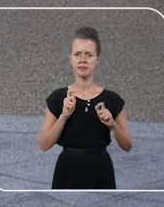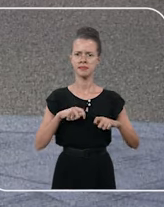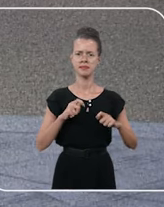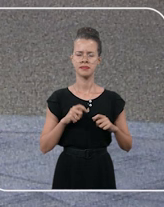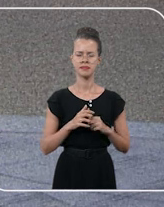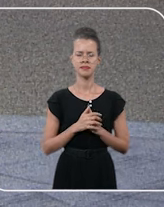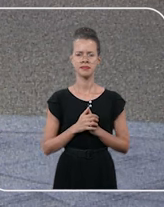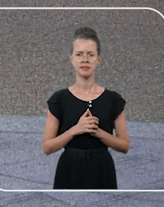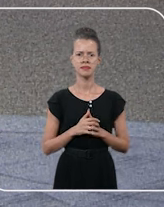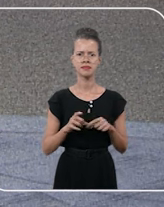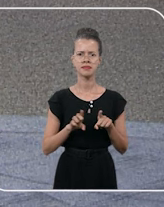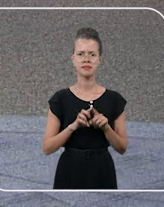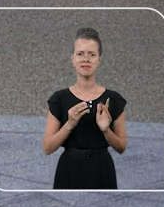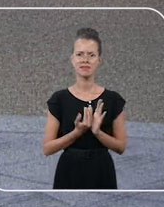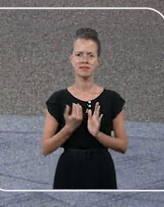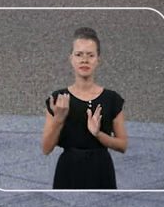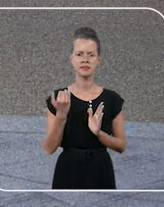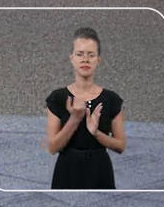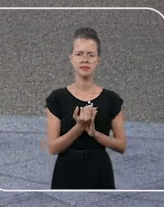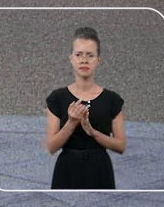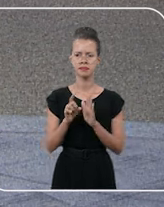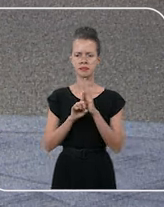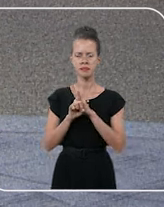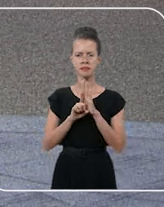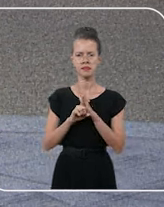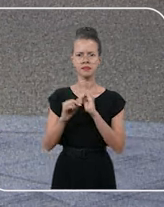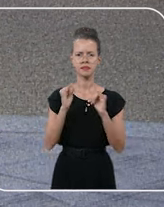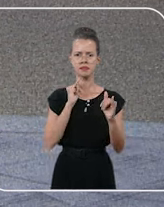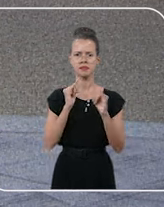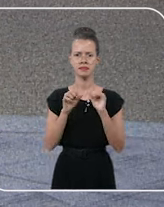esse procedimento também seja algo interessante.